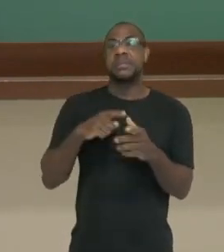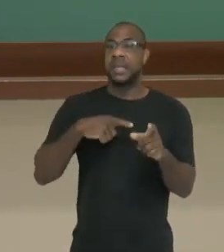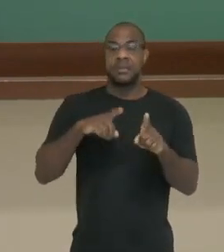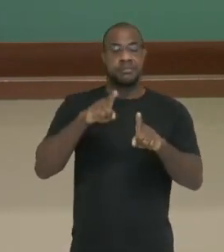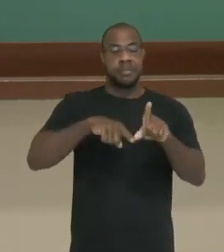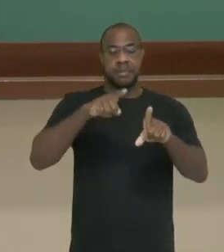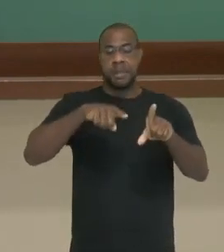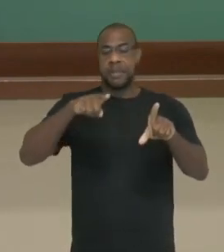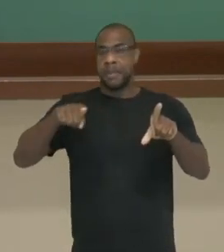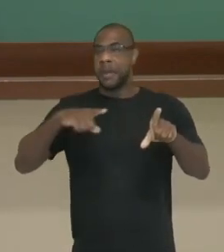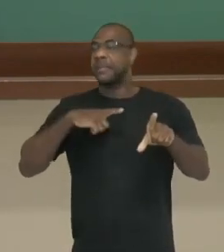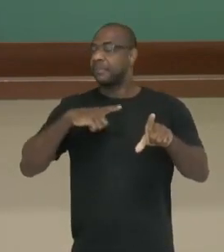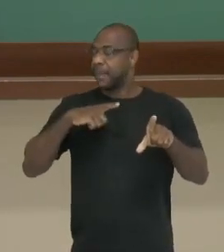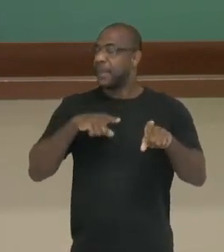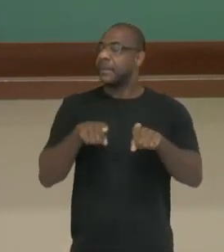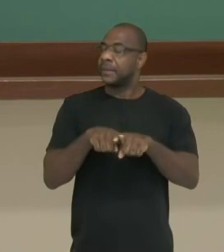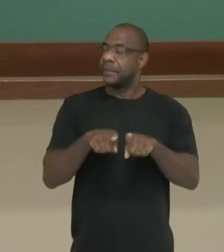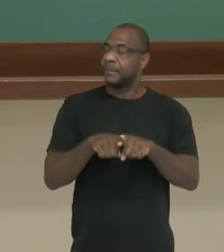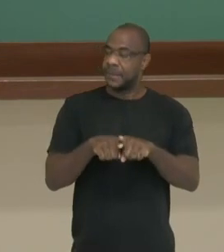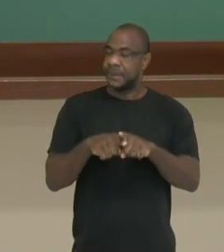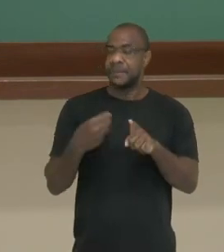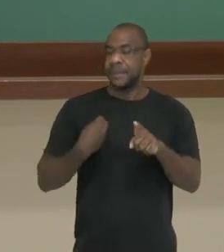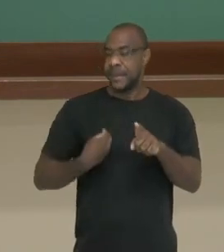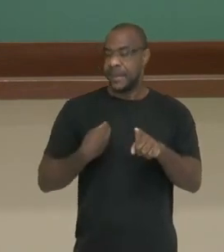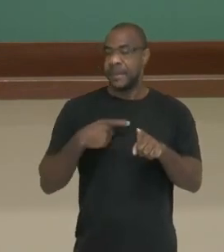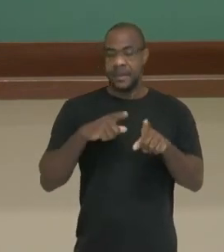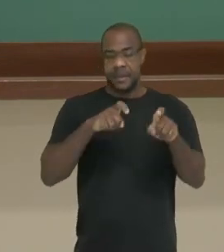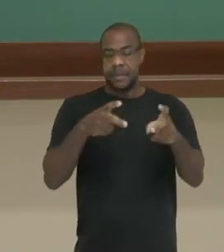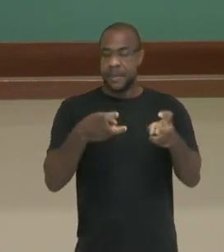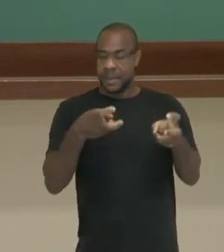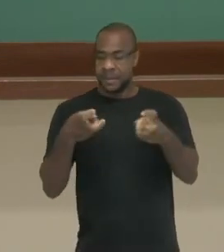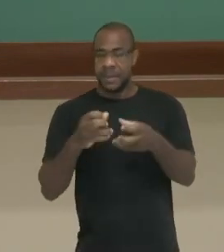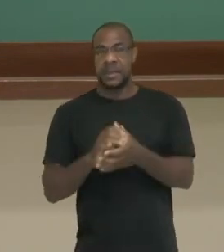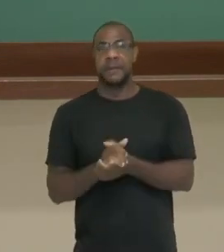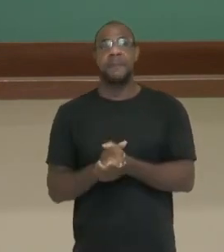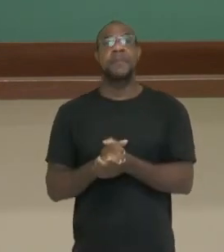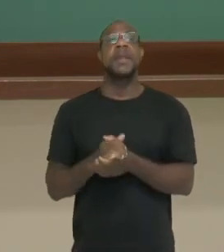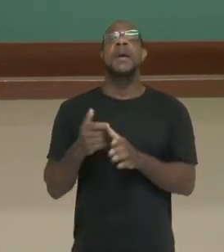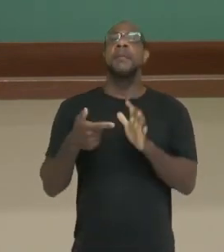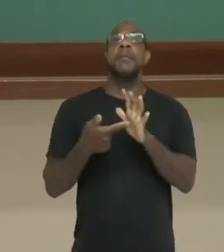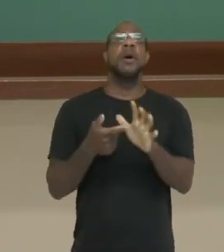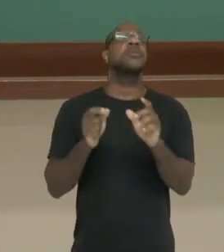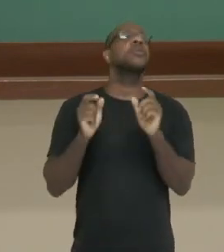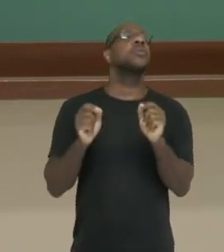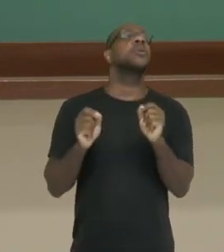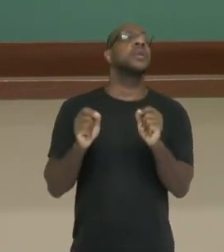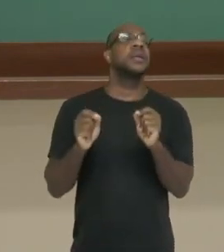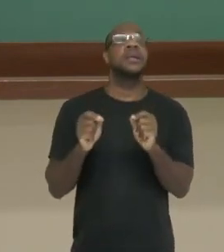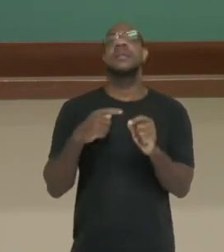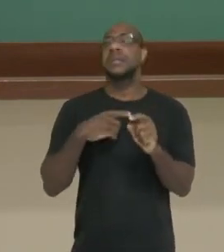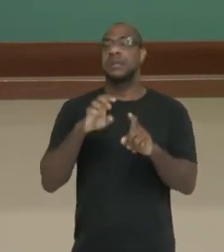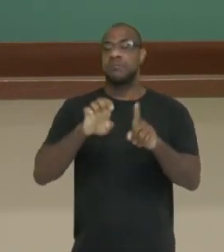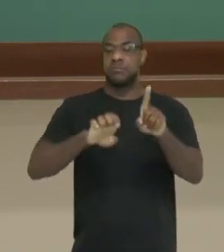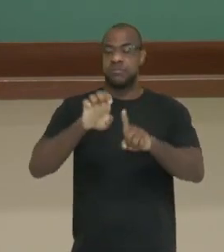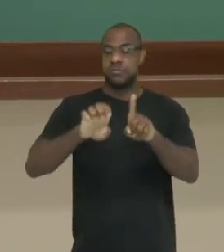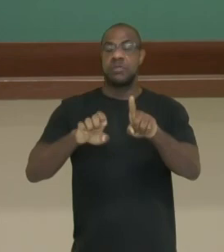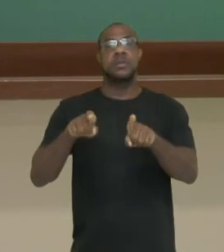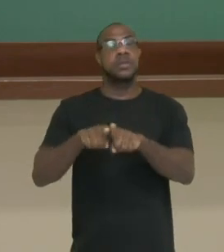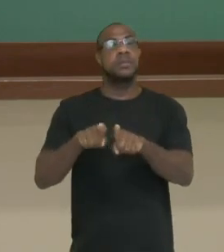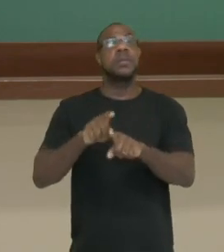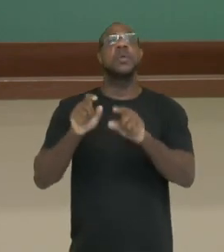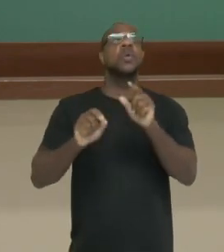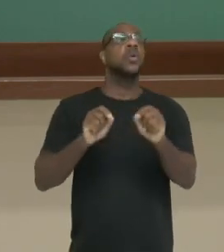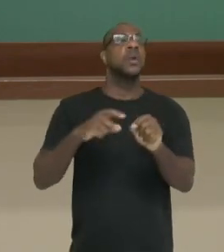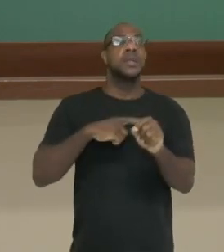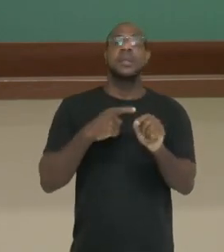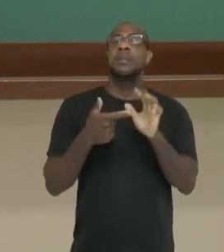de infográficos, lembrando que os infográficos, eles além de apresentarem dados estatísticos, eles trazem